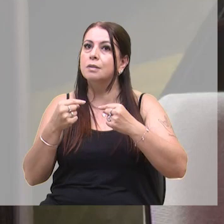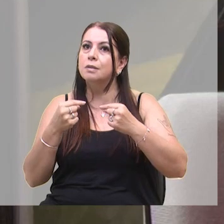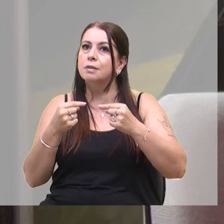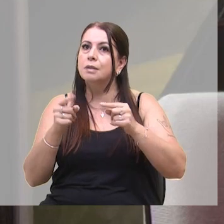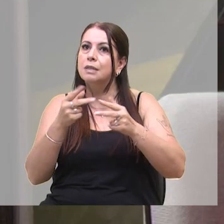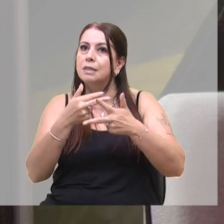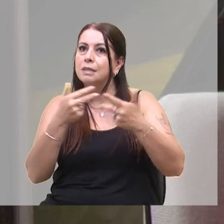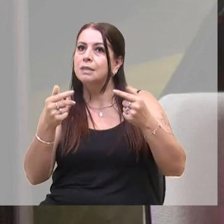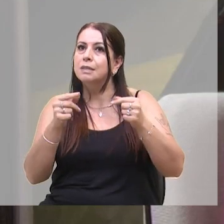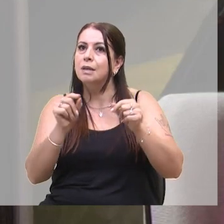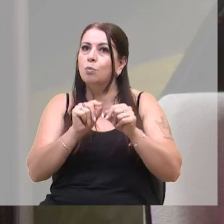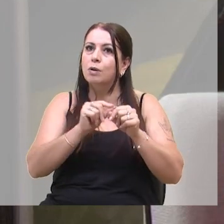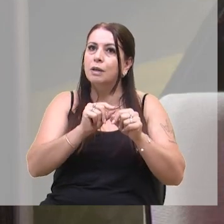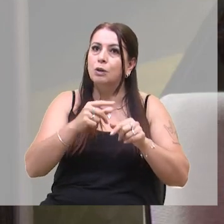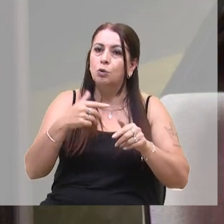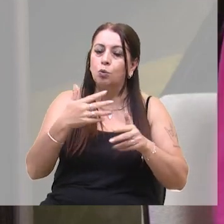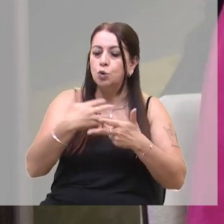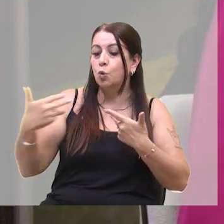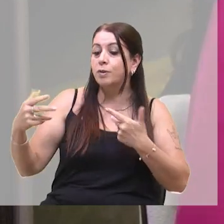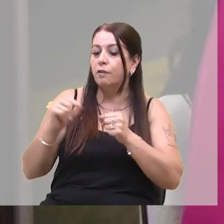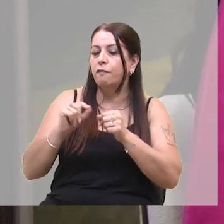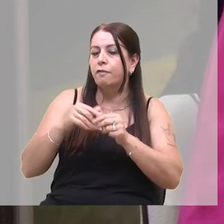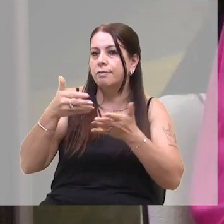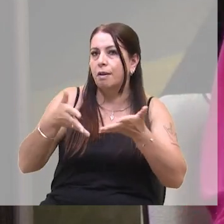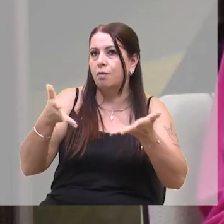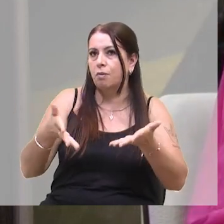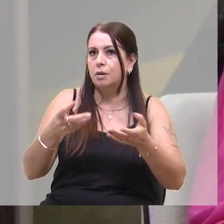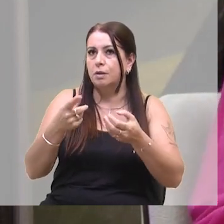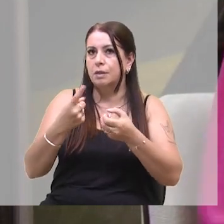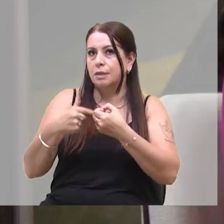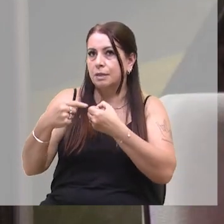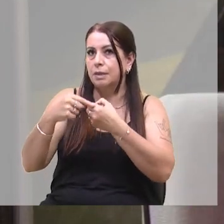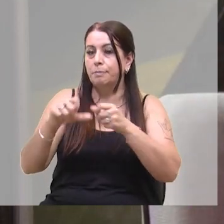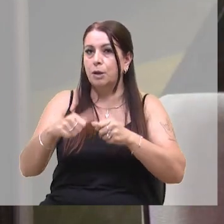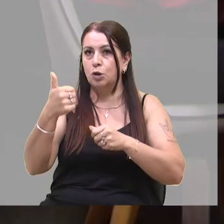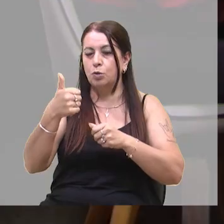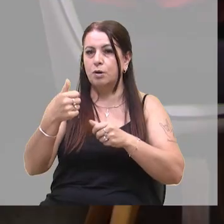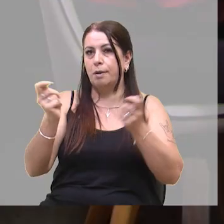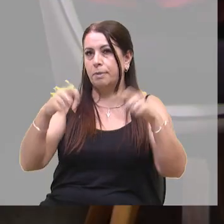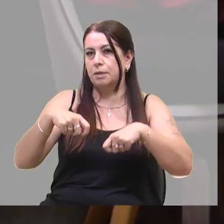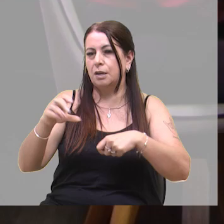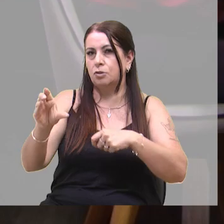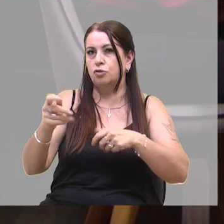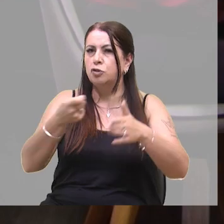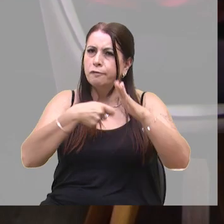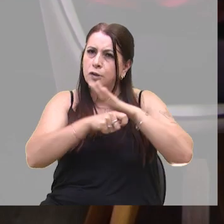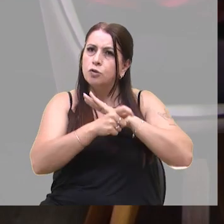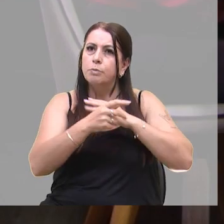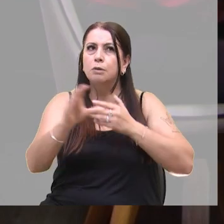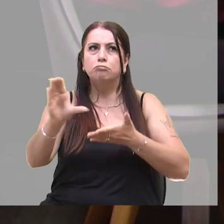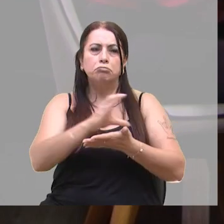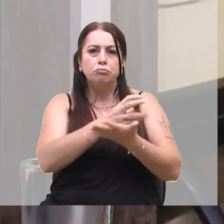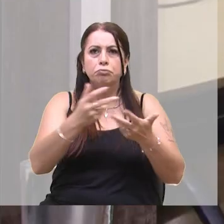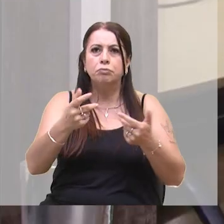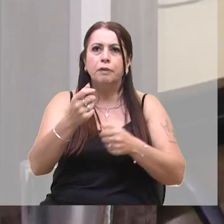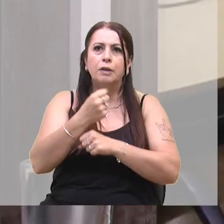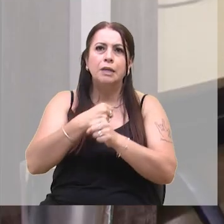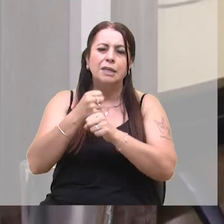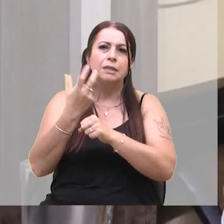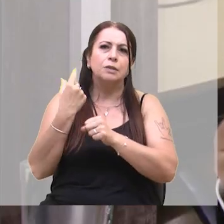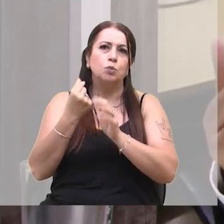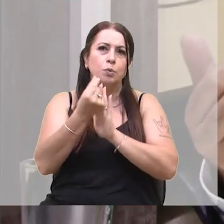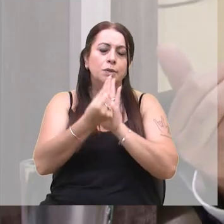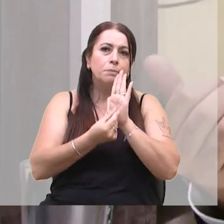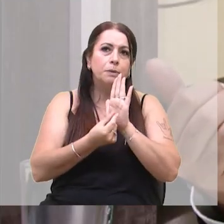que sejam discutidos e que serão desdobramentos do que foi feito até agora. E também a cidade melhora a sua capacidade de investimento.